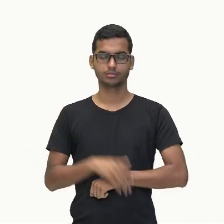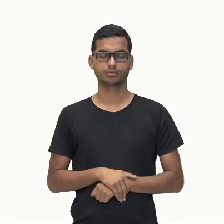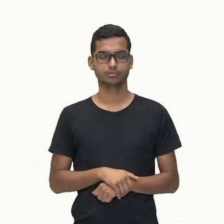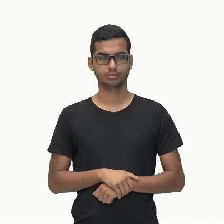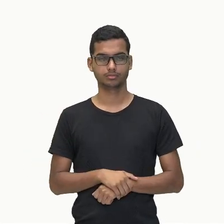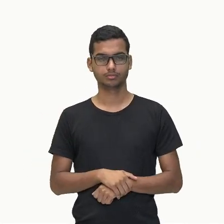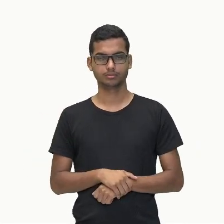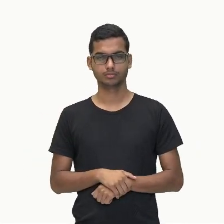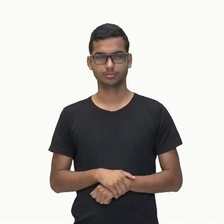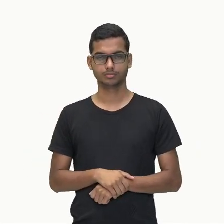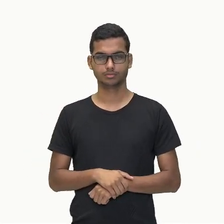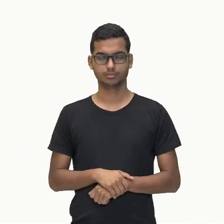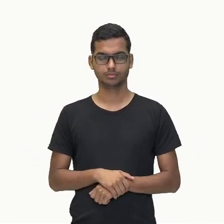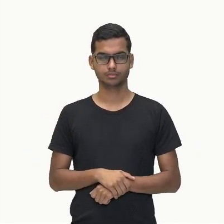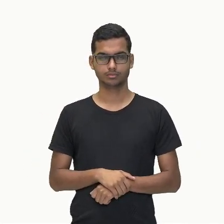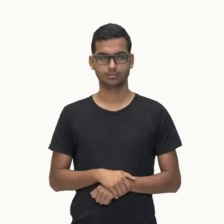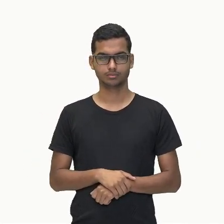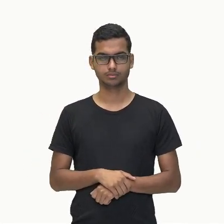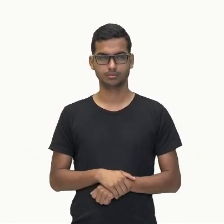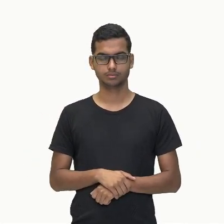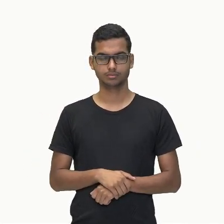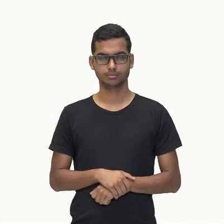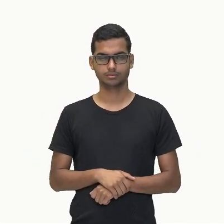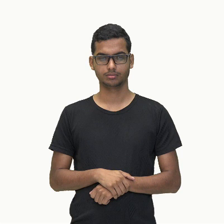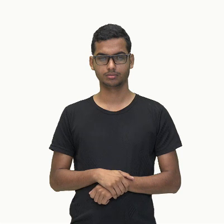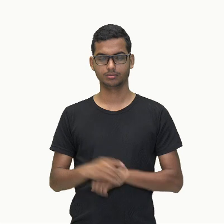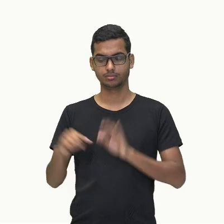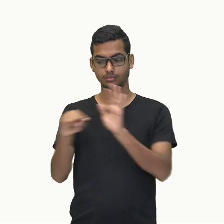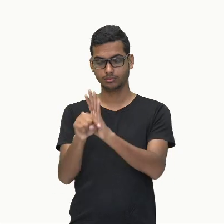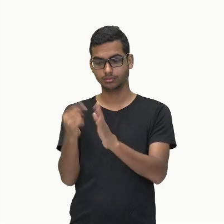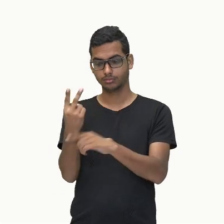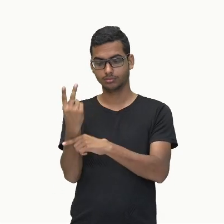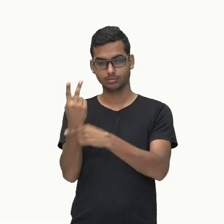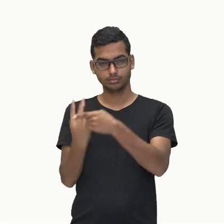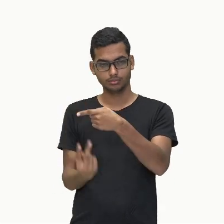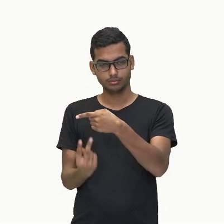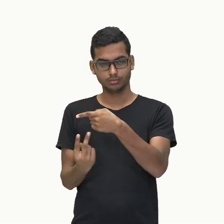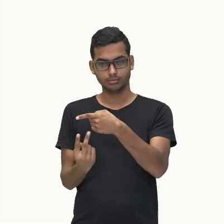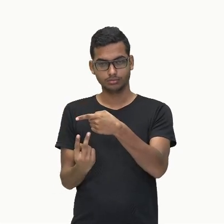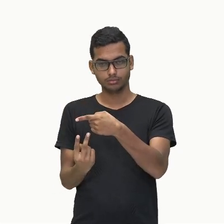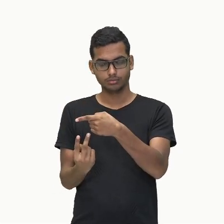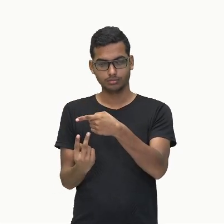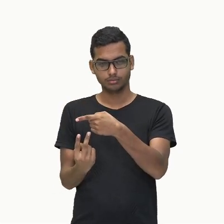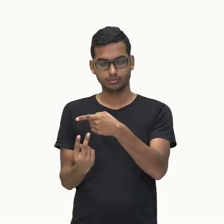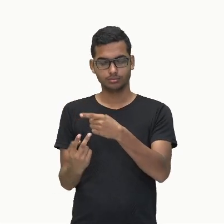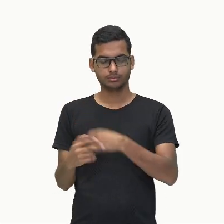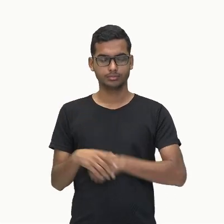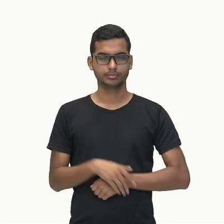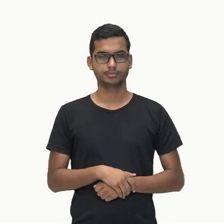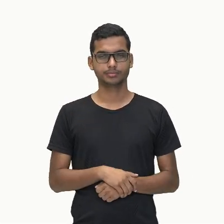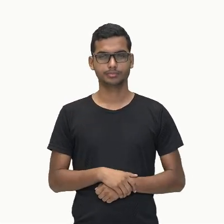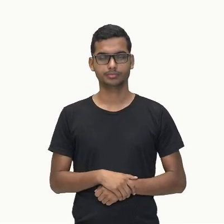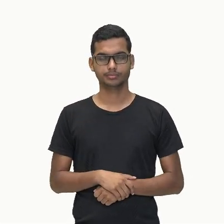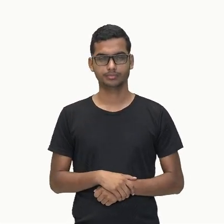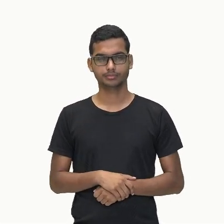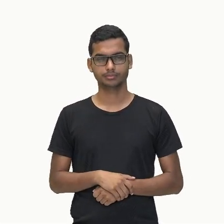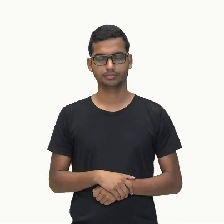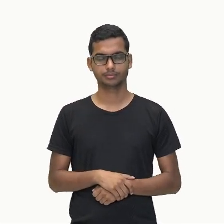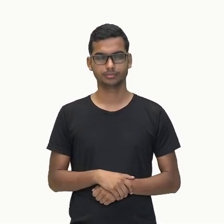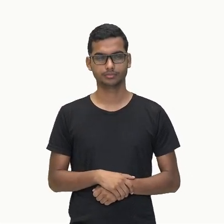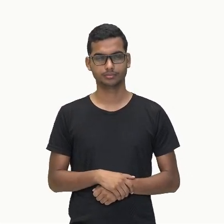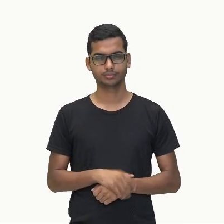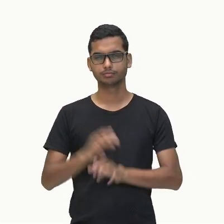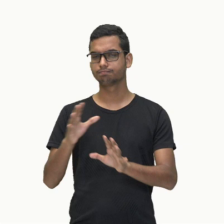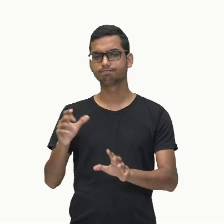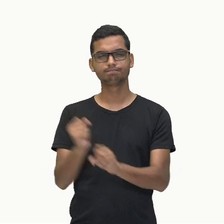Então, vai ser menos 2 sobre 2, de acordo aqui com a nossa lei, que é x sobre 2. Menos